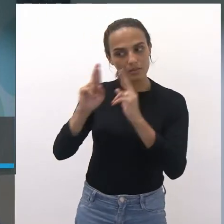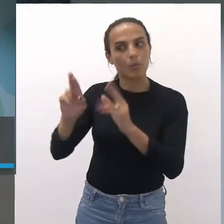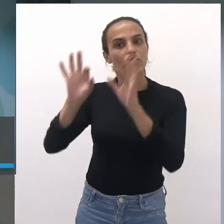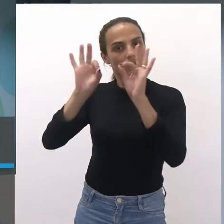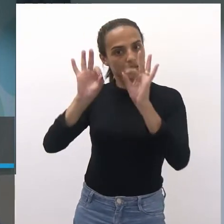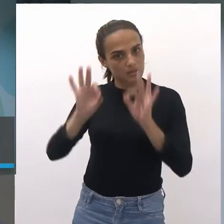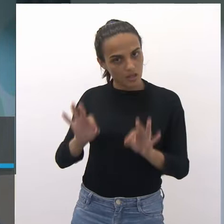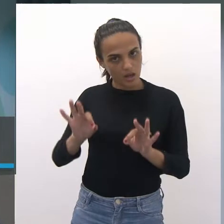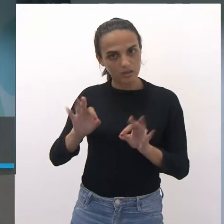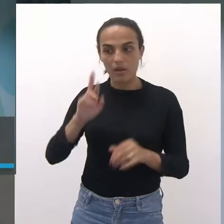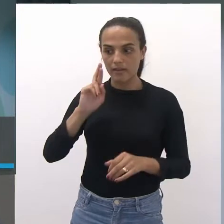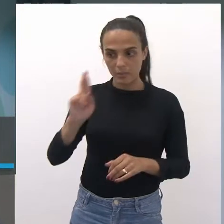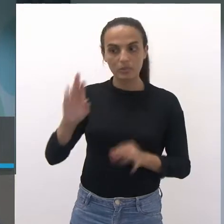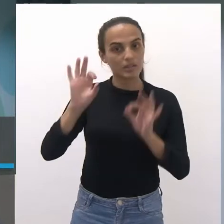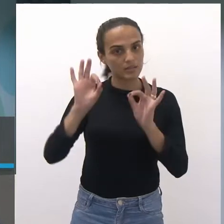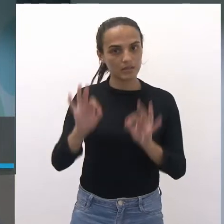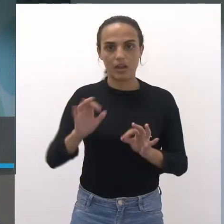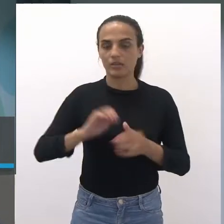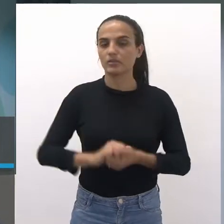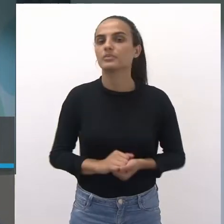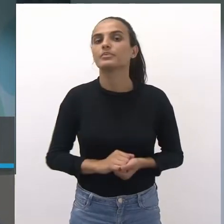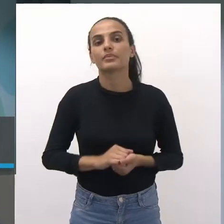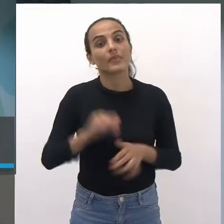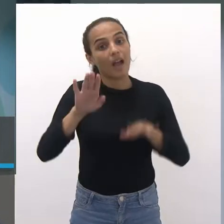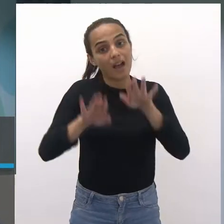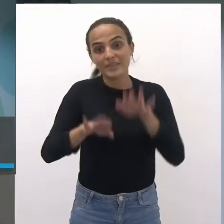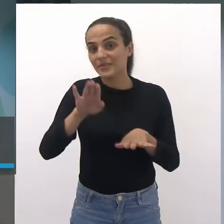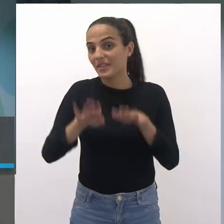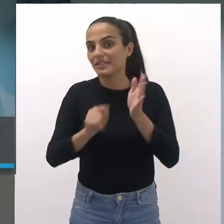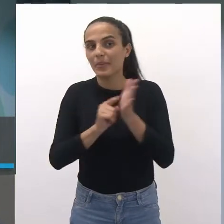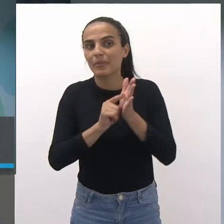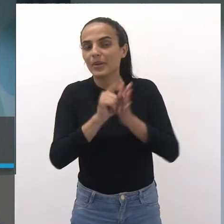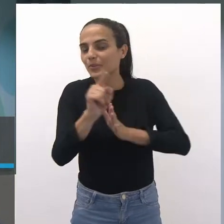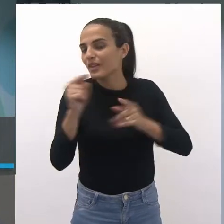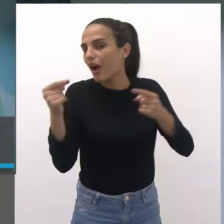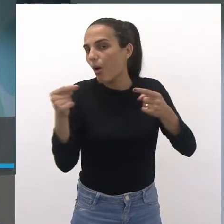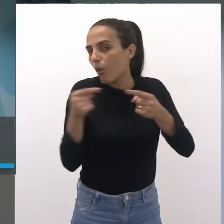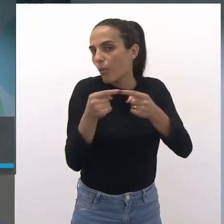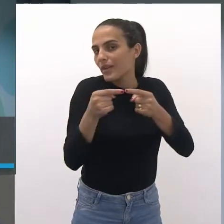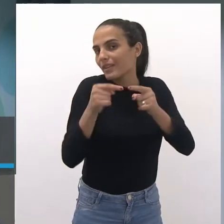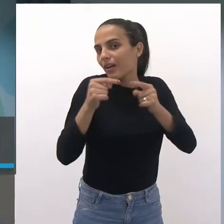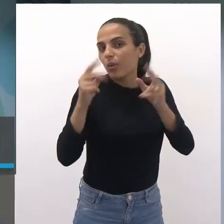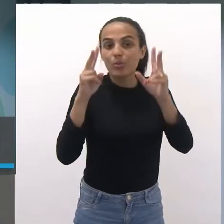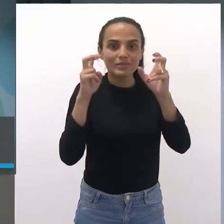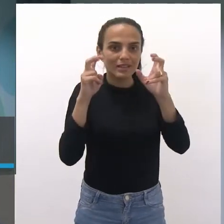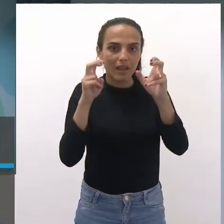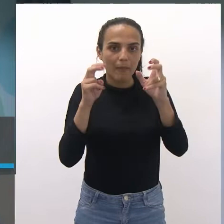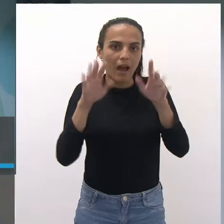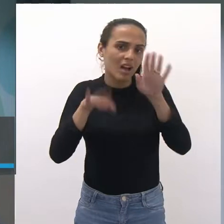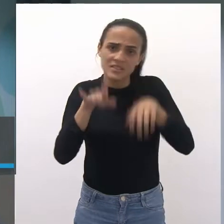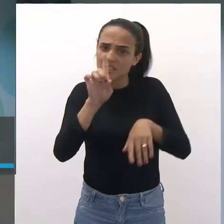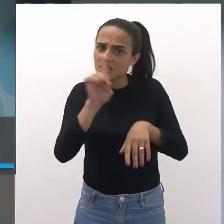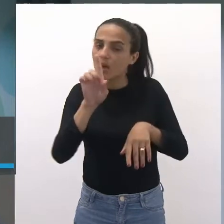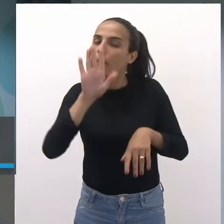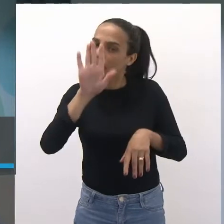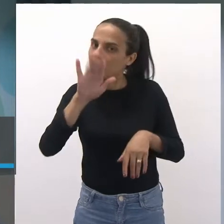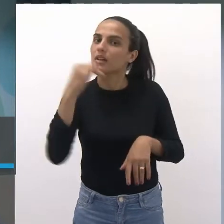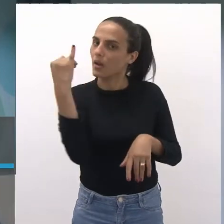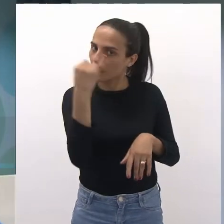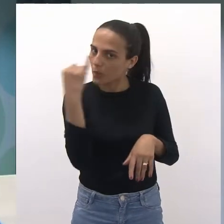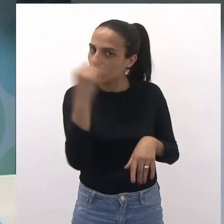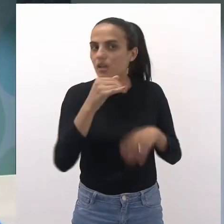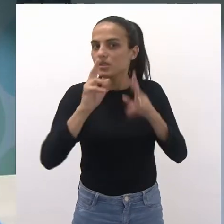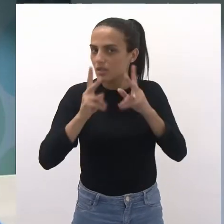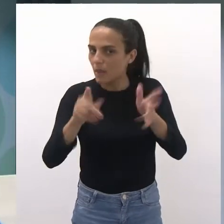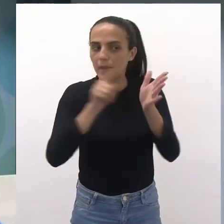estudante, mesmo que às vezes aquela pergunta não esteja plenamente relacionado ao conteúdo. Mas